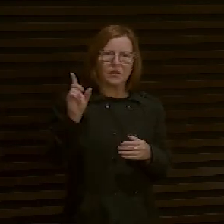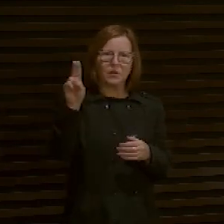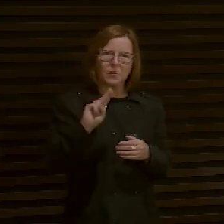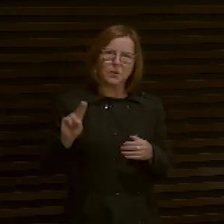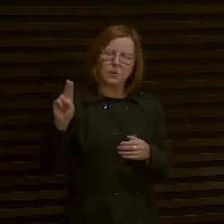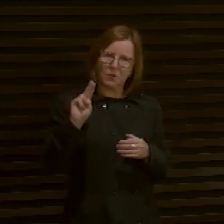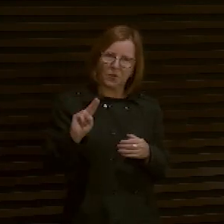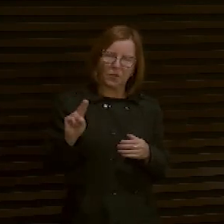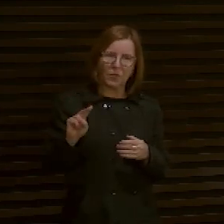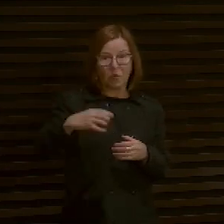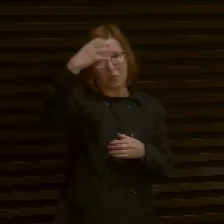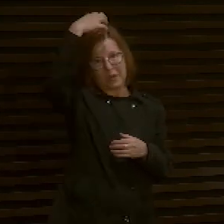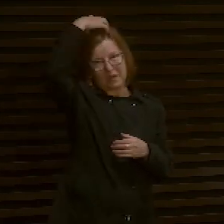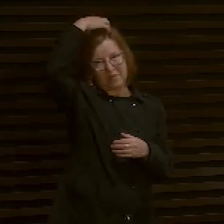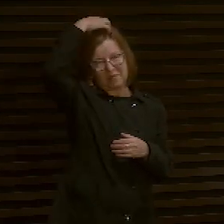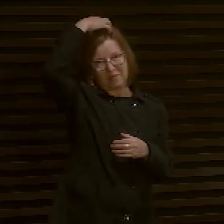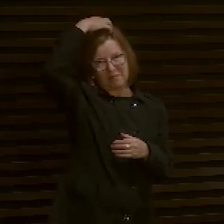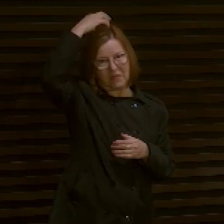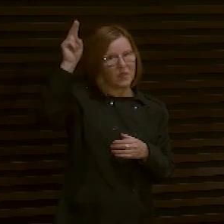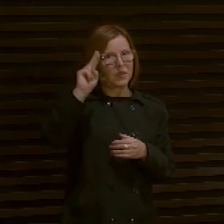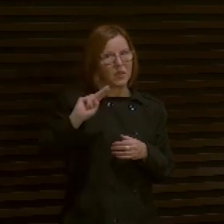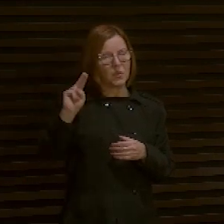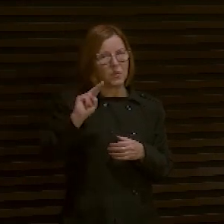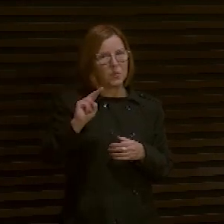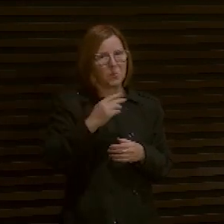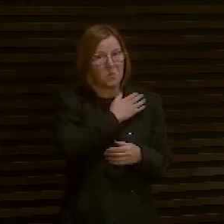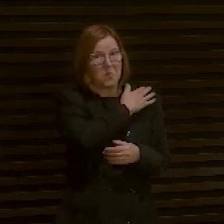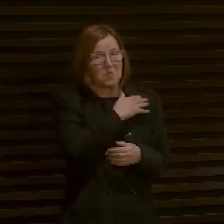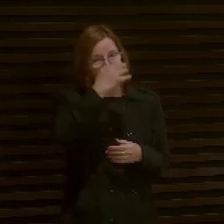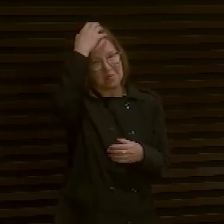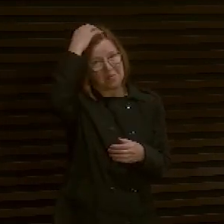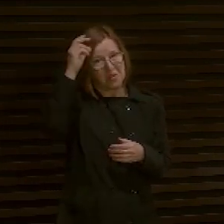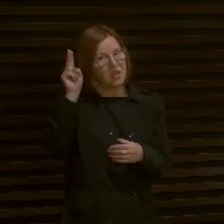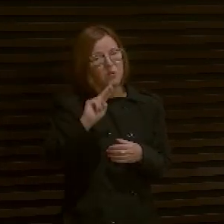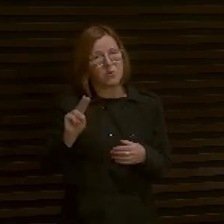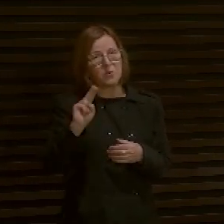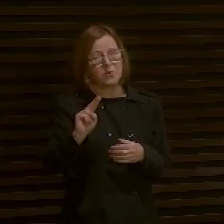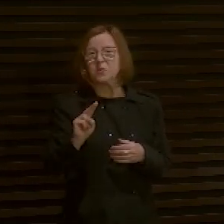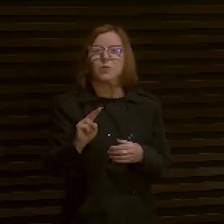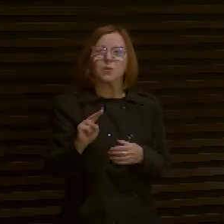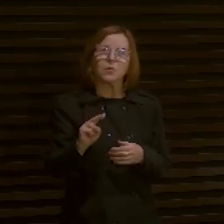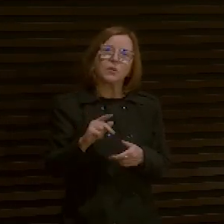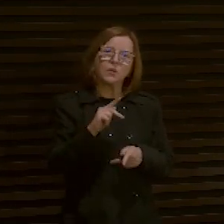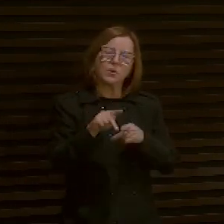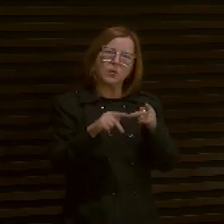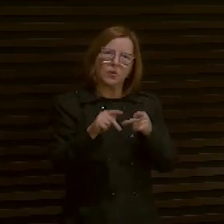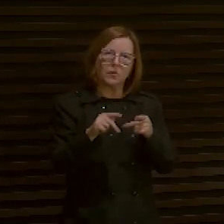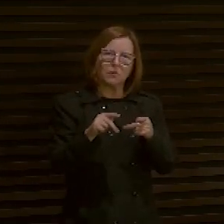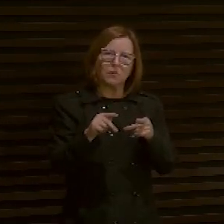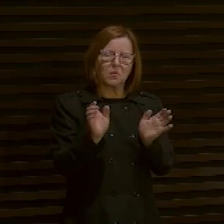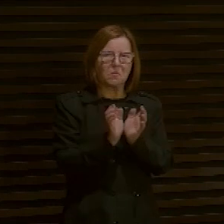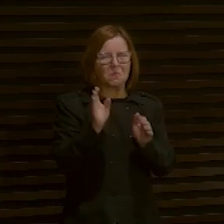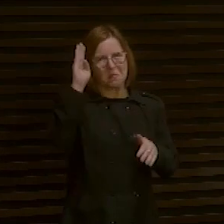Ele não usou o rei, ele não usou o capitão do rei, ele não usou os oficiais, ele não usou